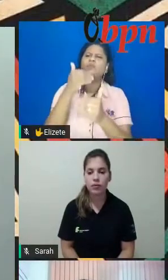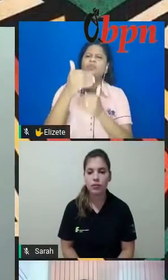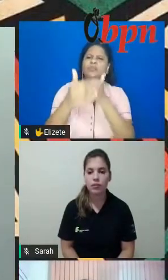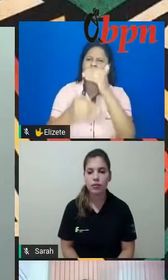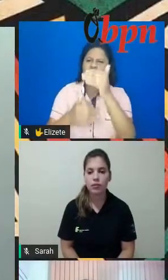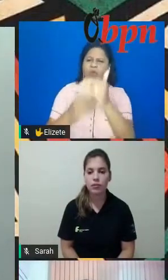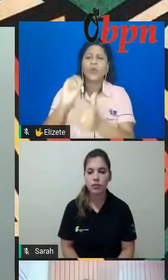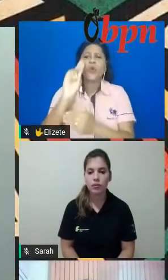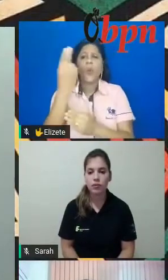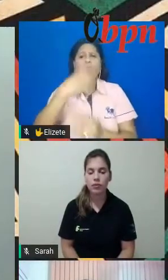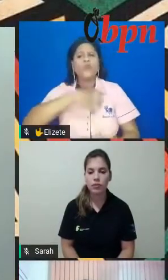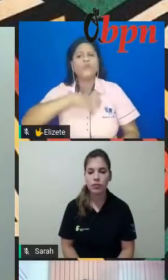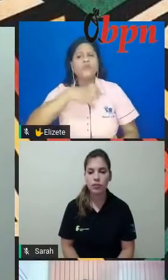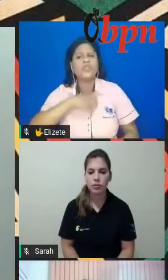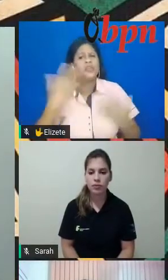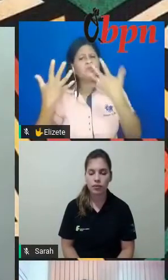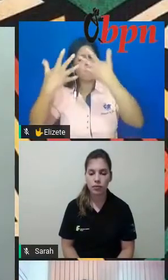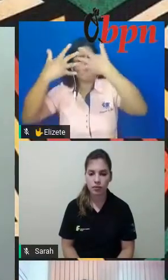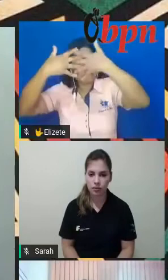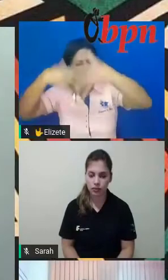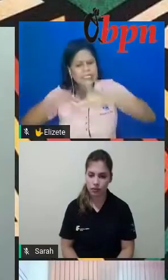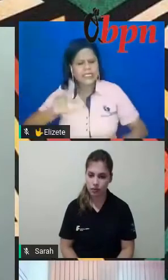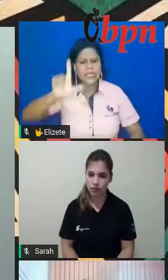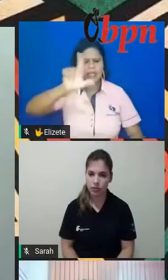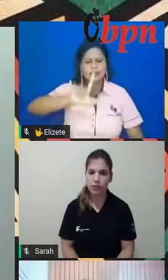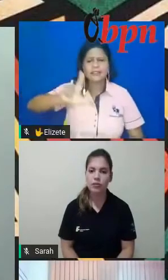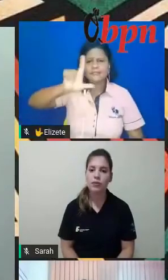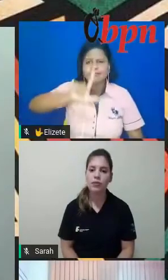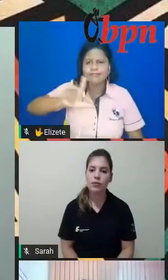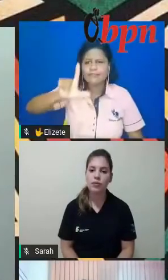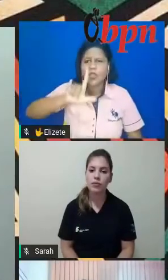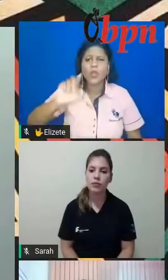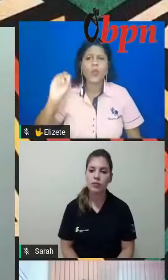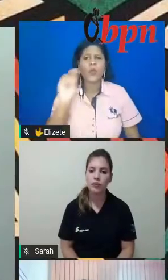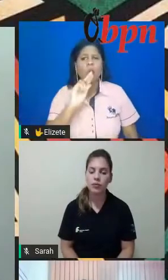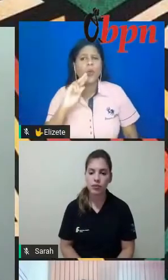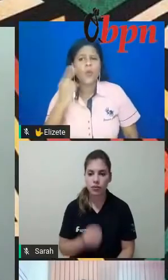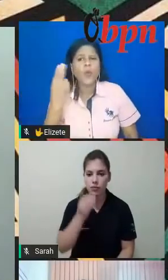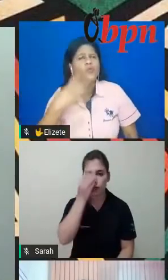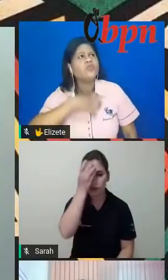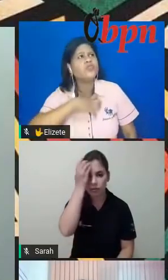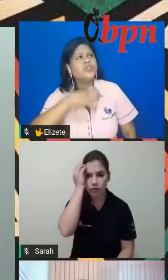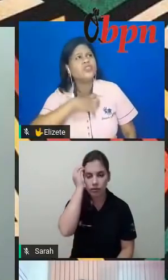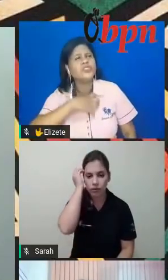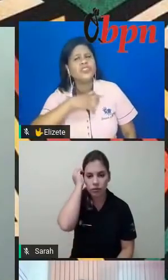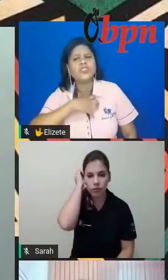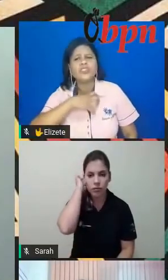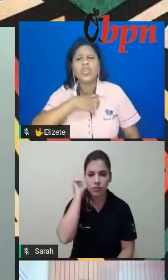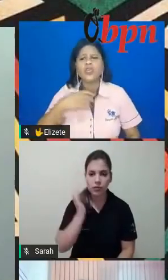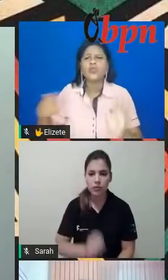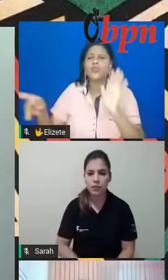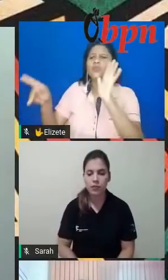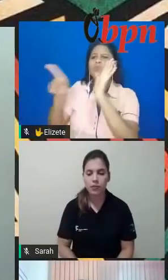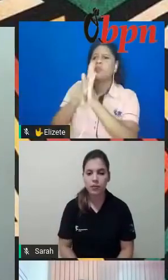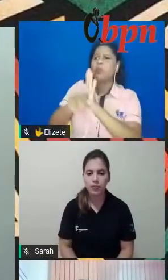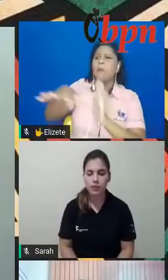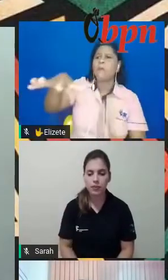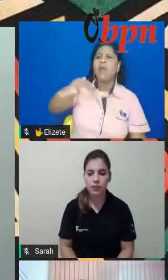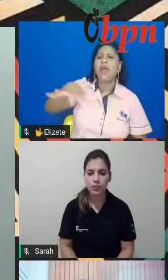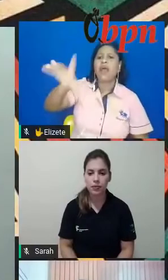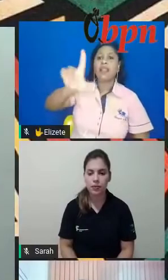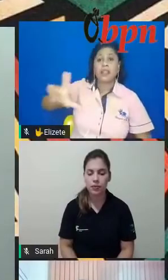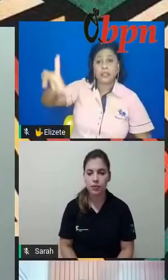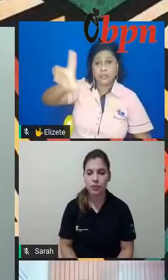pensar a literatura, uma maneira de pensar uma estética também literária, mas aí